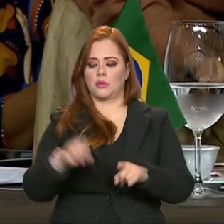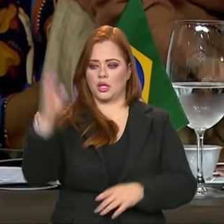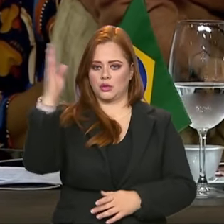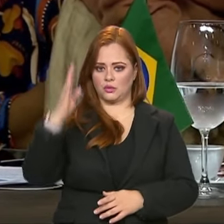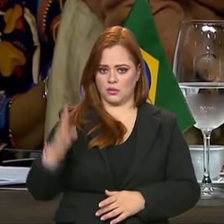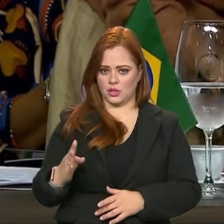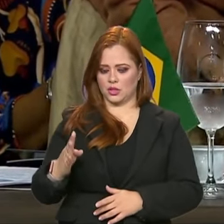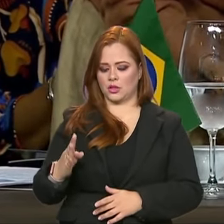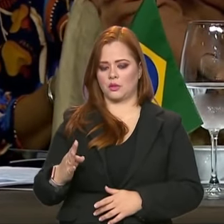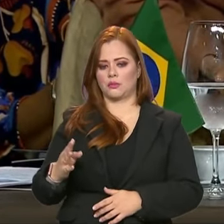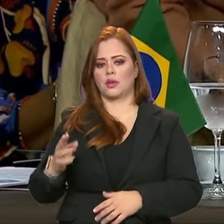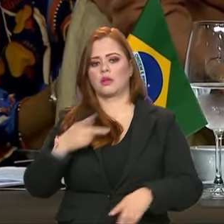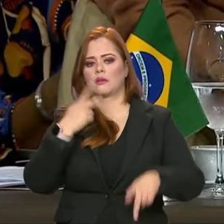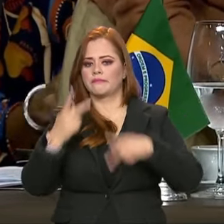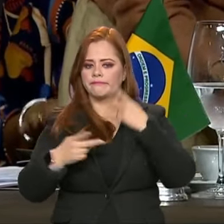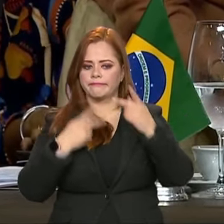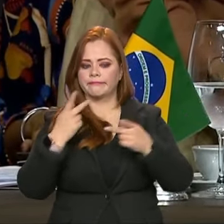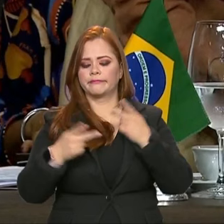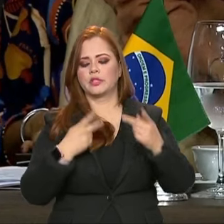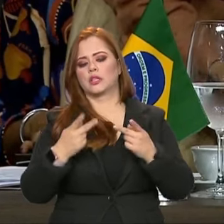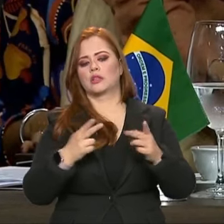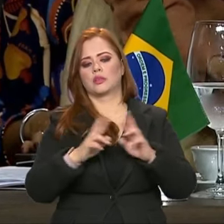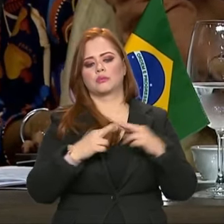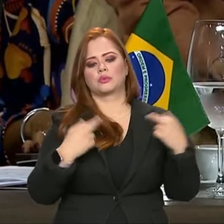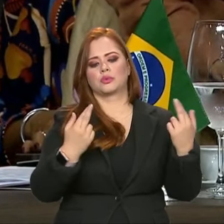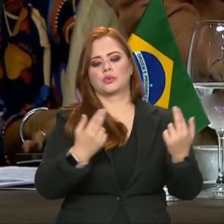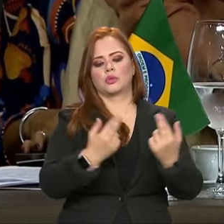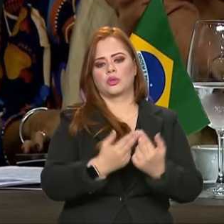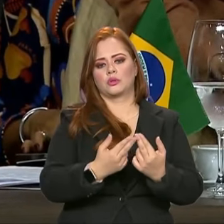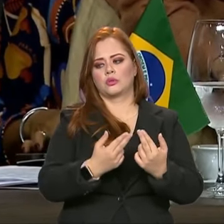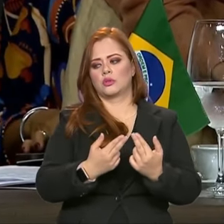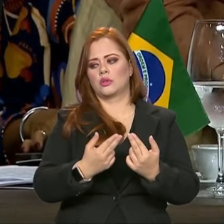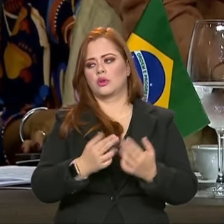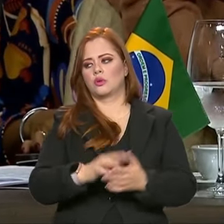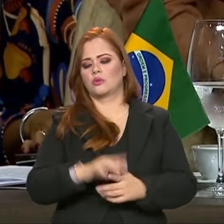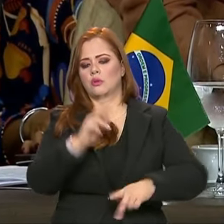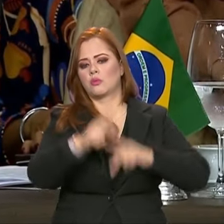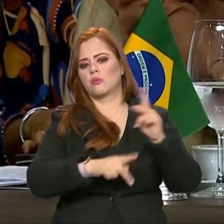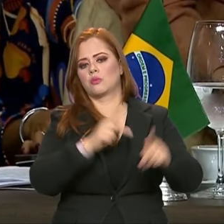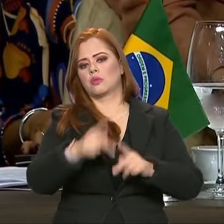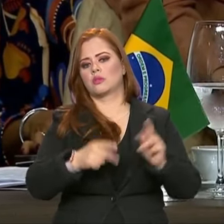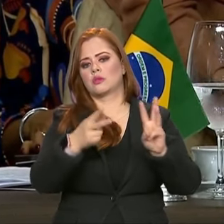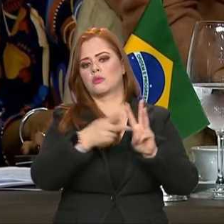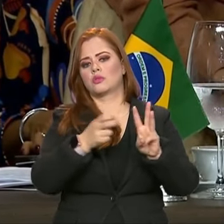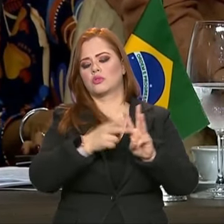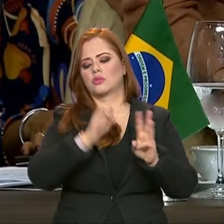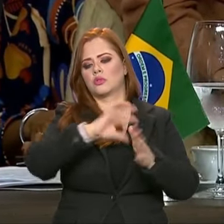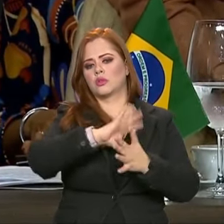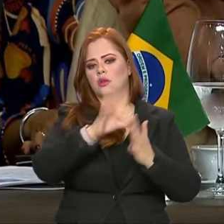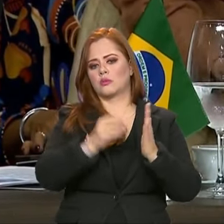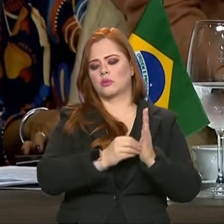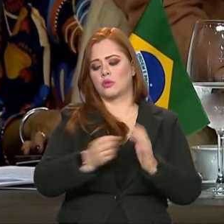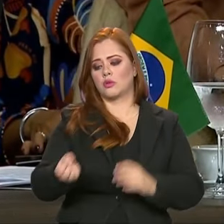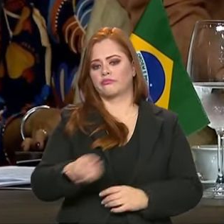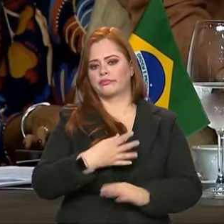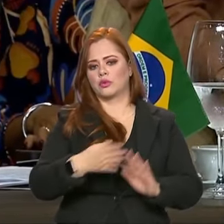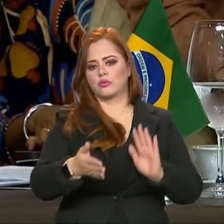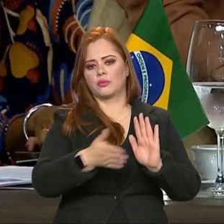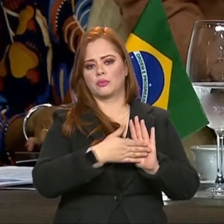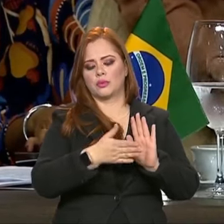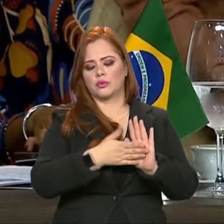nos relatar sobre a plenária intitulada Os Povos Indígenas das Amazônias, um novo